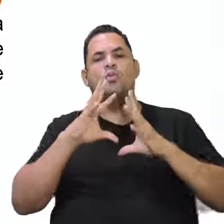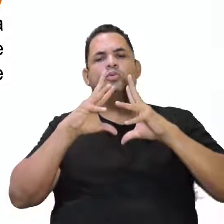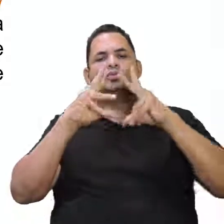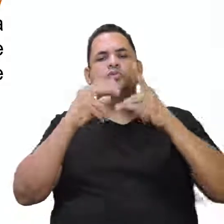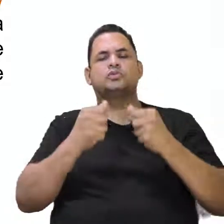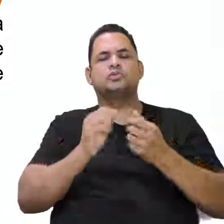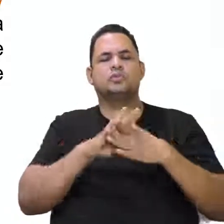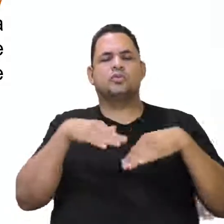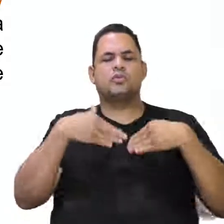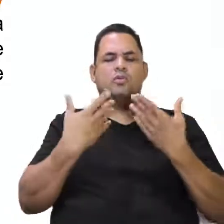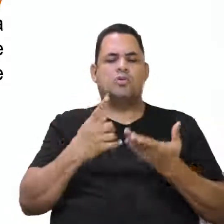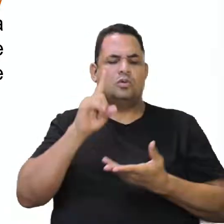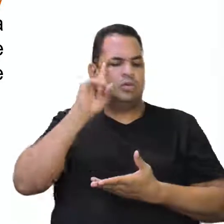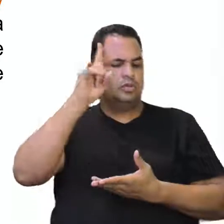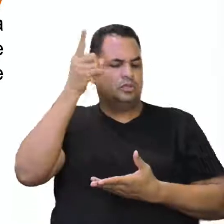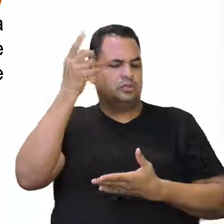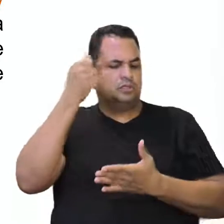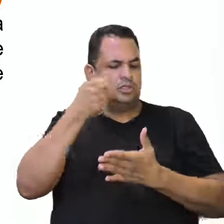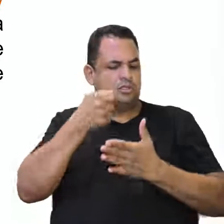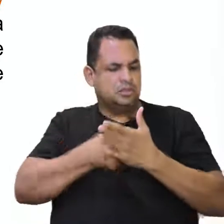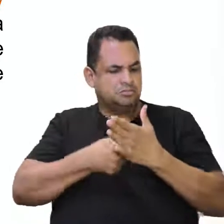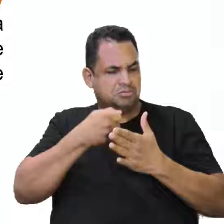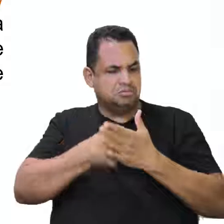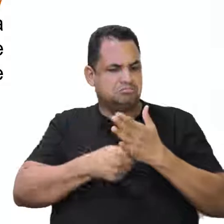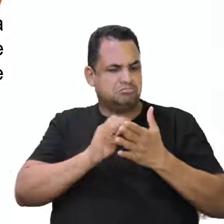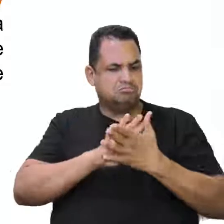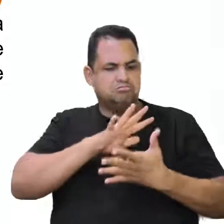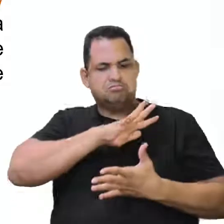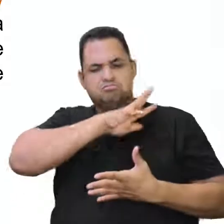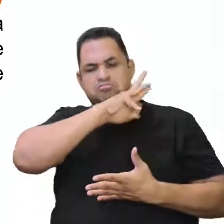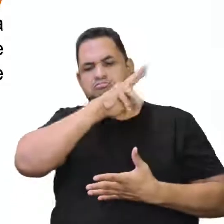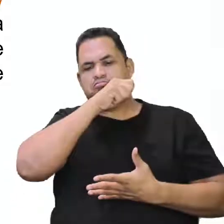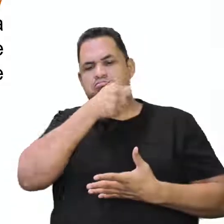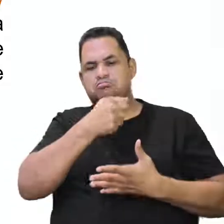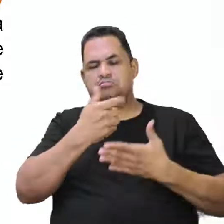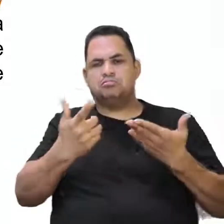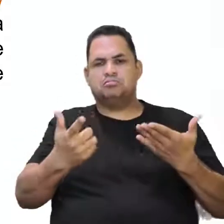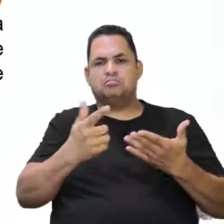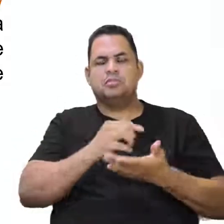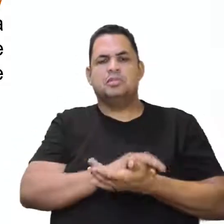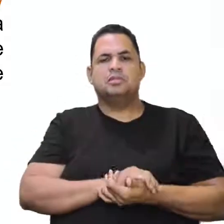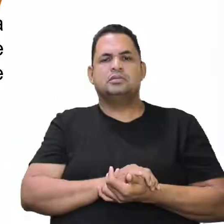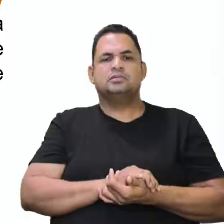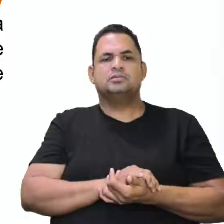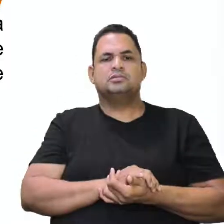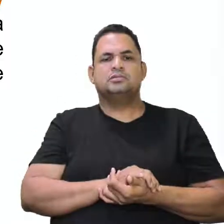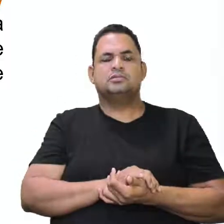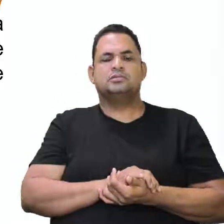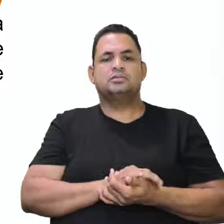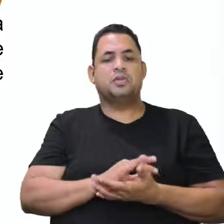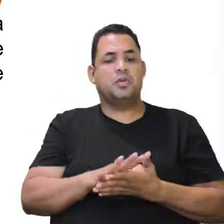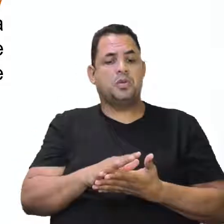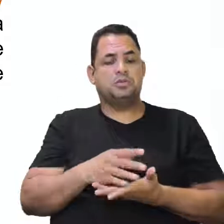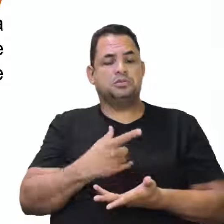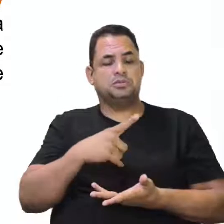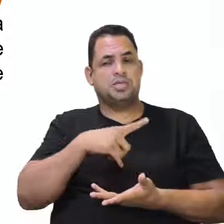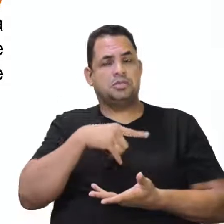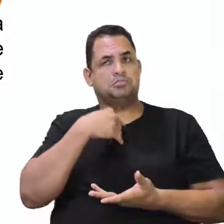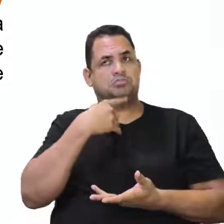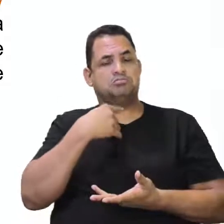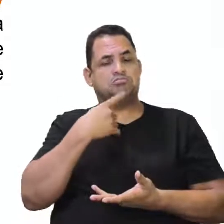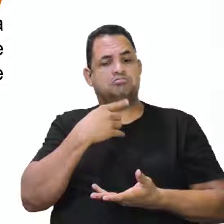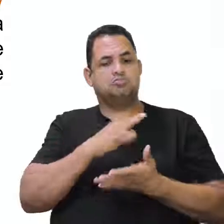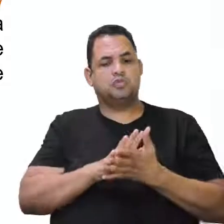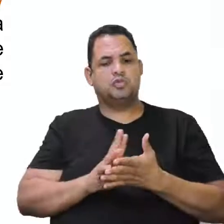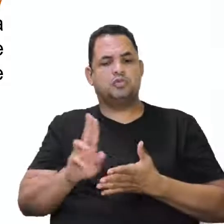Qual seria a ideia? Se ela está defendendo os animais, se nesse texto a pessoa está defendendo os animais, eu duvido muito que ela vai